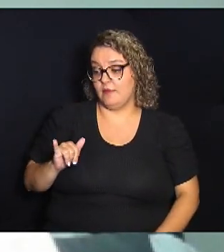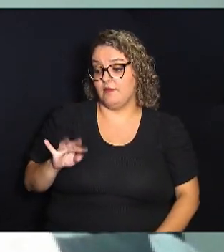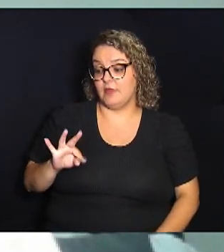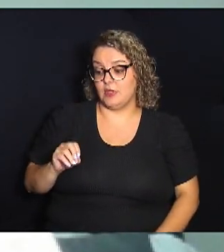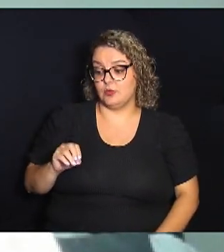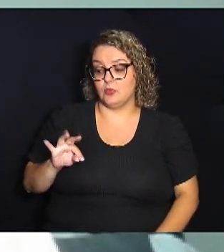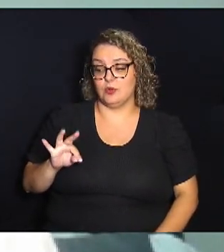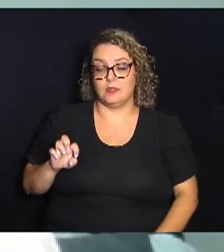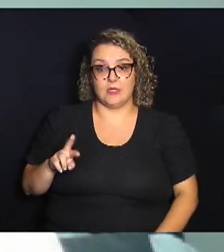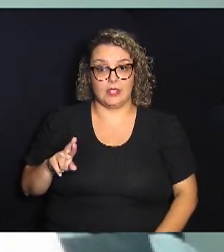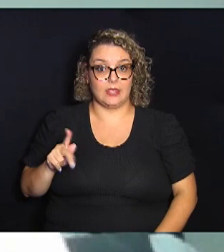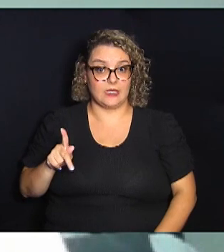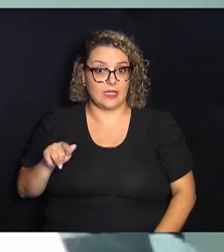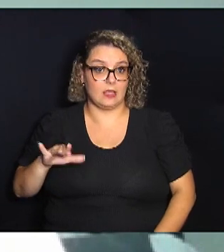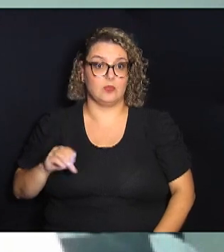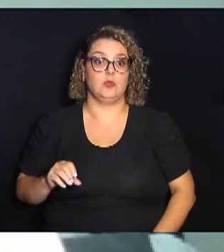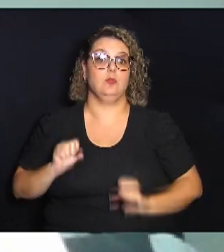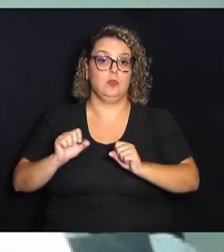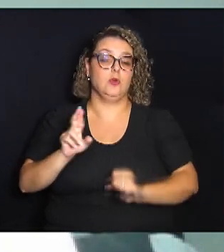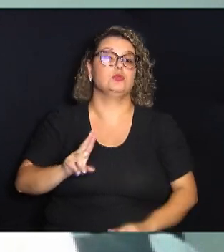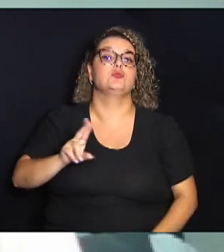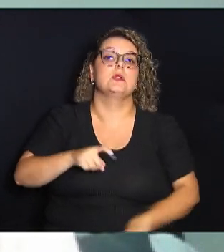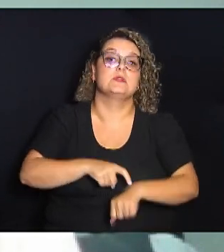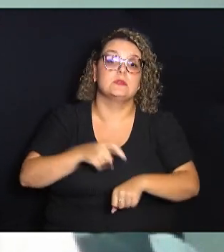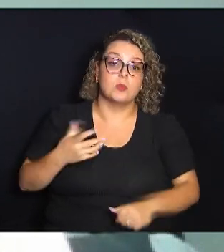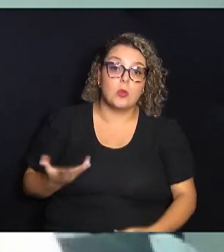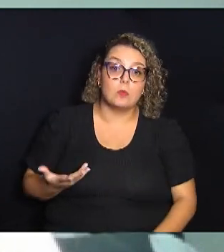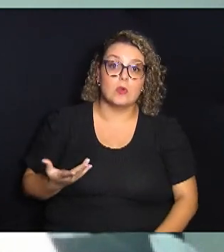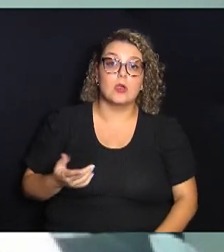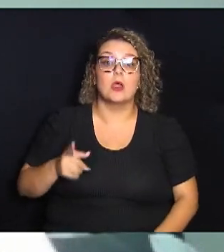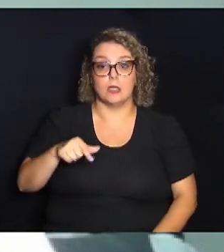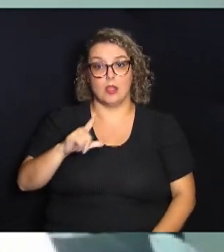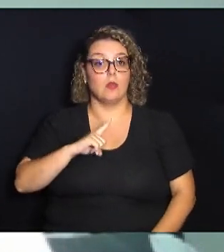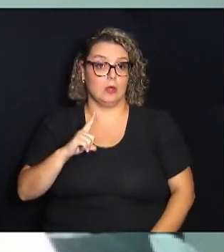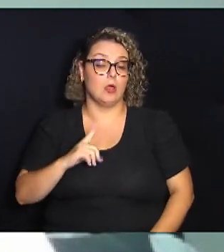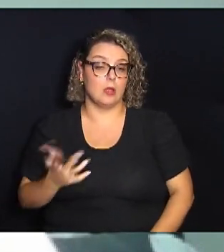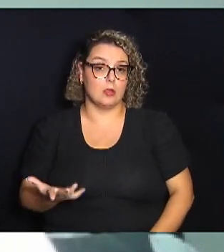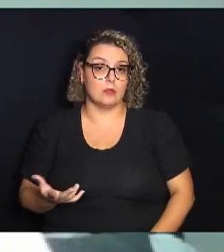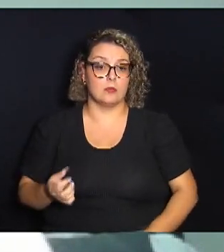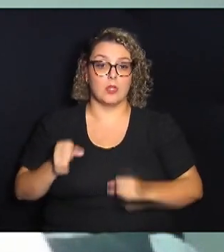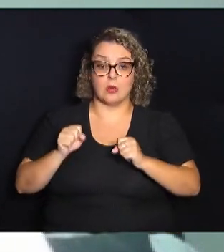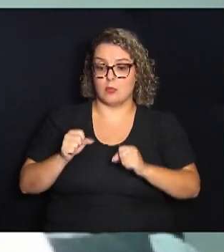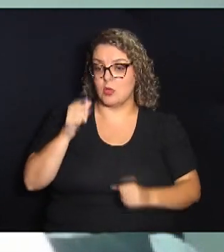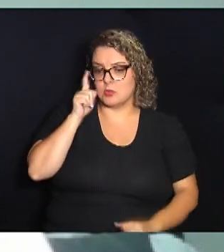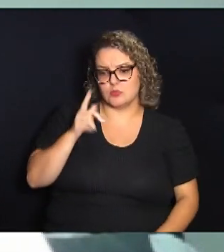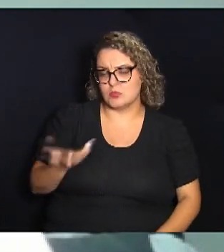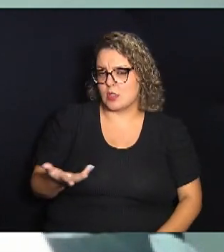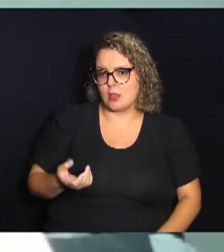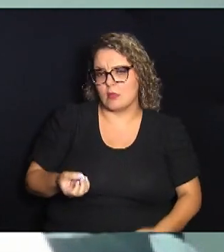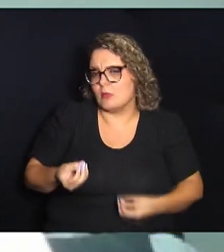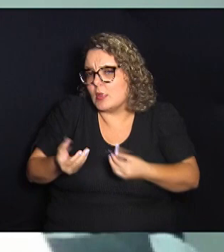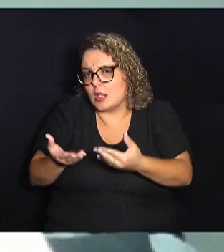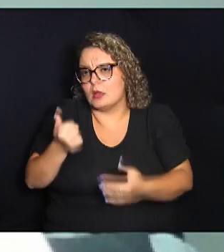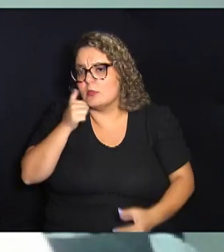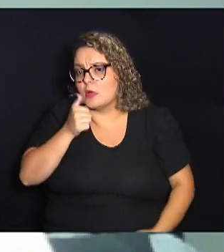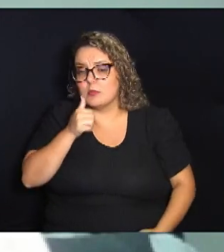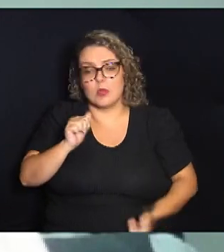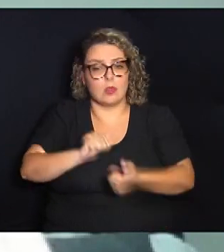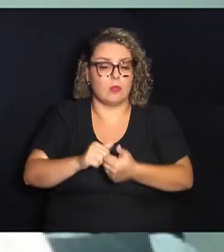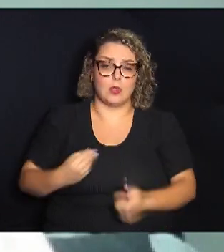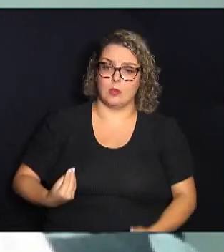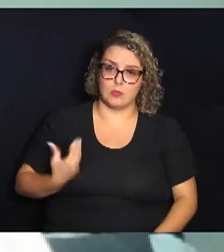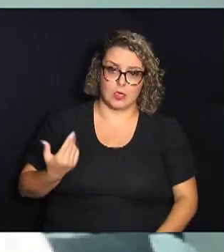que a gente pode usar nesse momento, que é o que a gente tem, mas que a gente consegue dar para essa mulher uma qualidade de